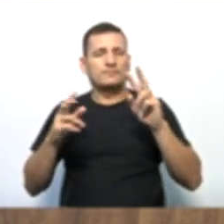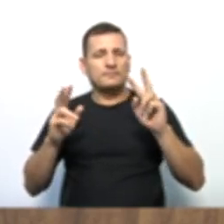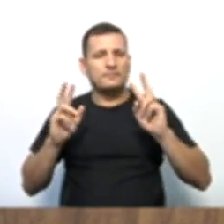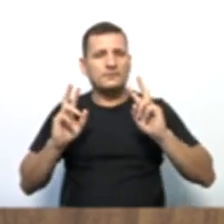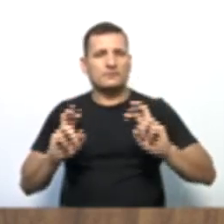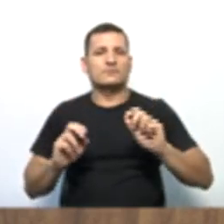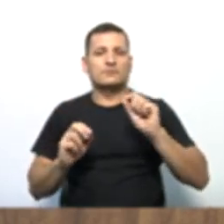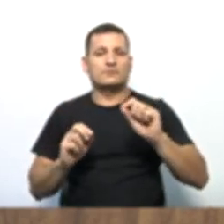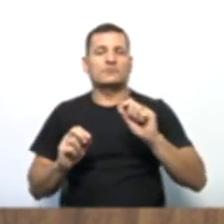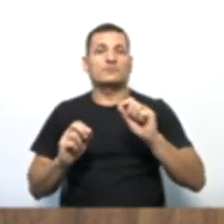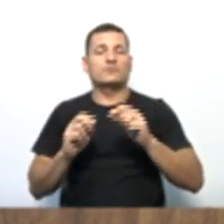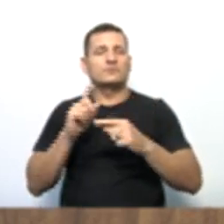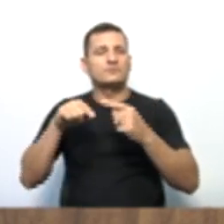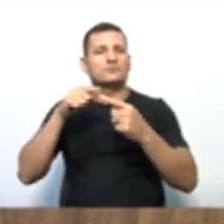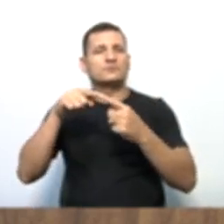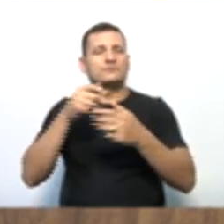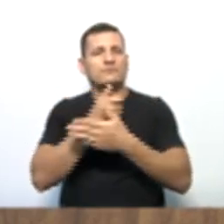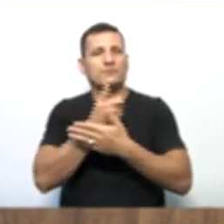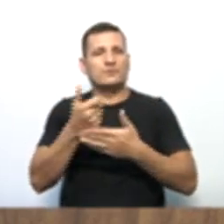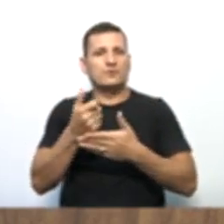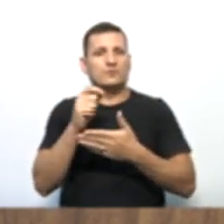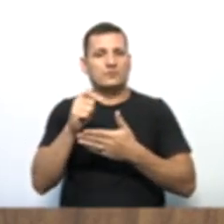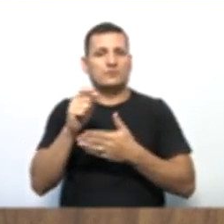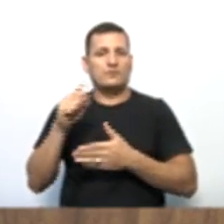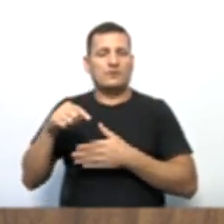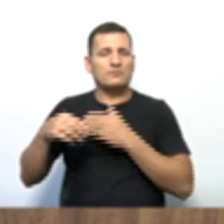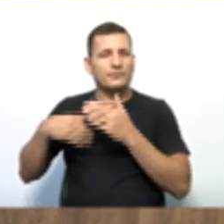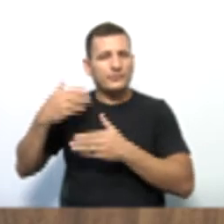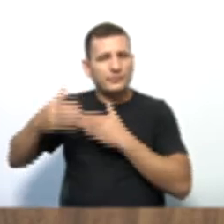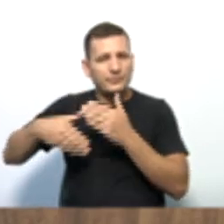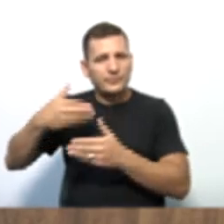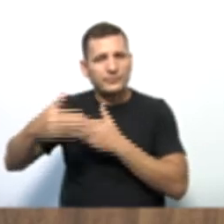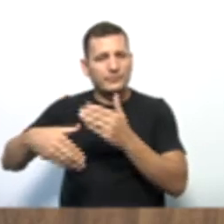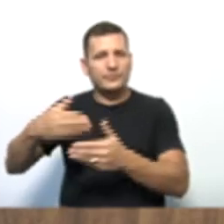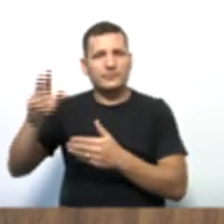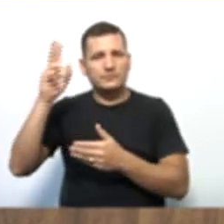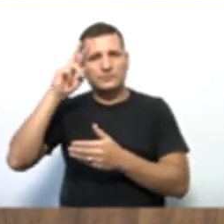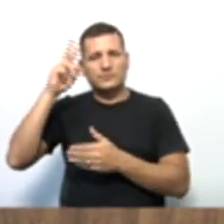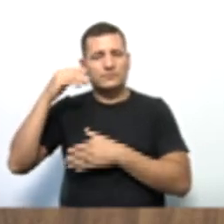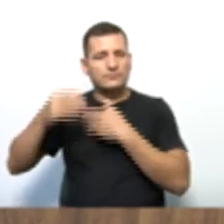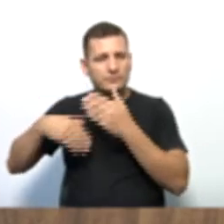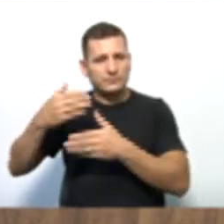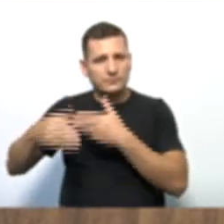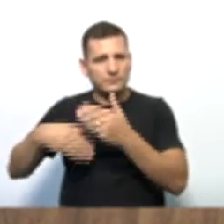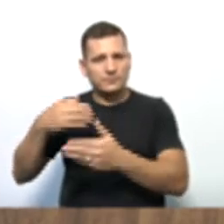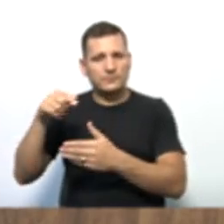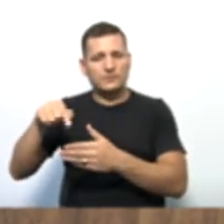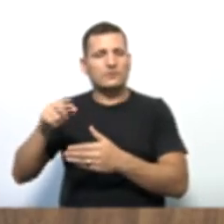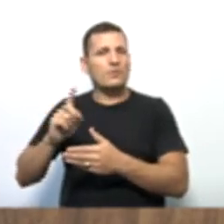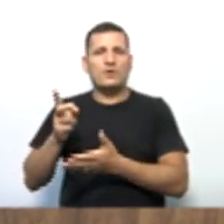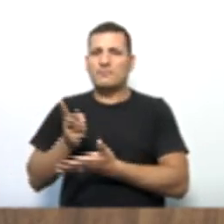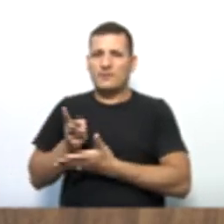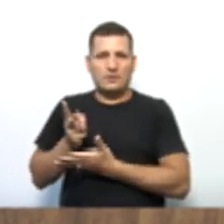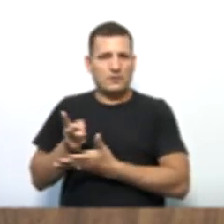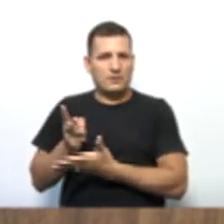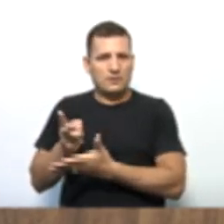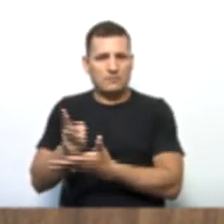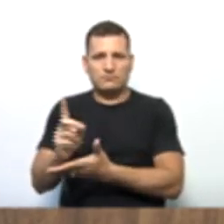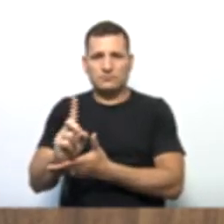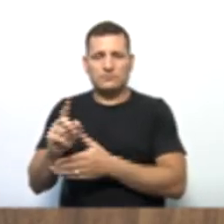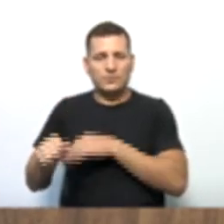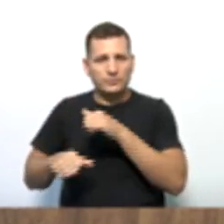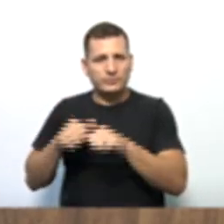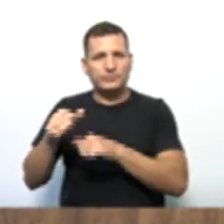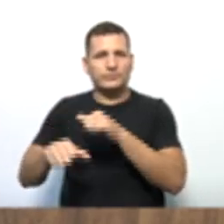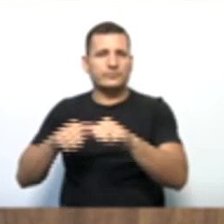intuito justamente da moral é que ao longo dos períodos da história e do processo cultural, ela tende a não se permanecer da mesma forma, como